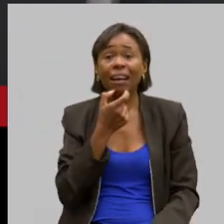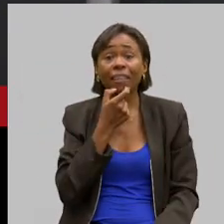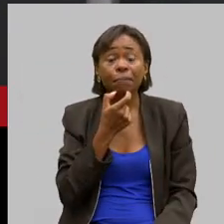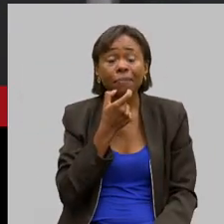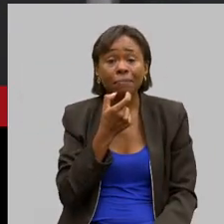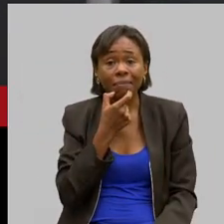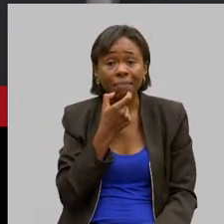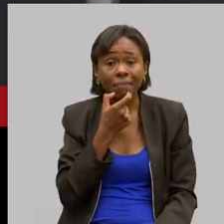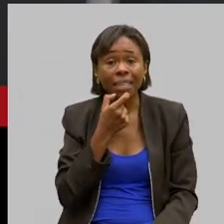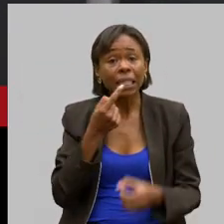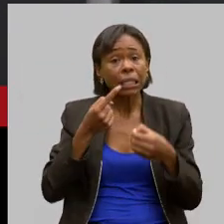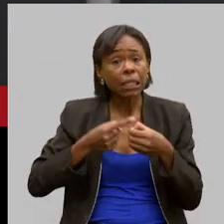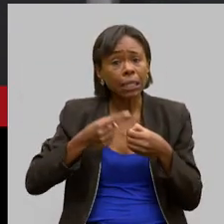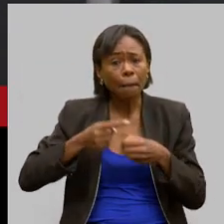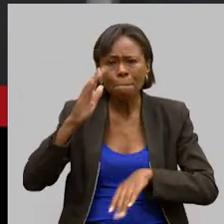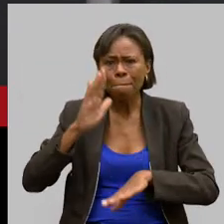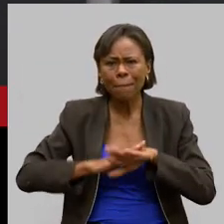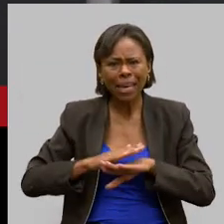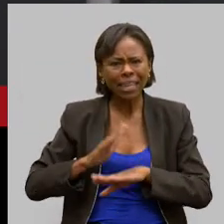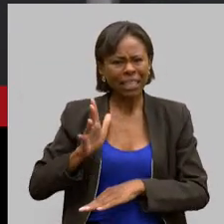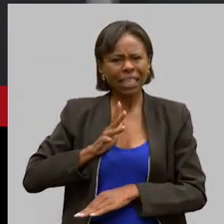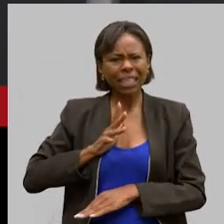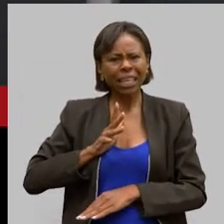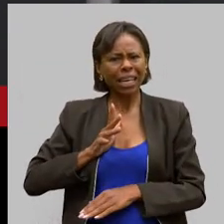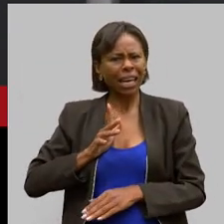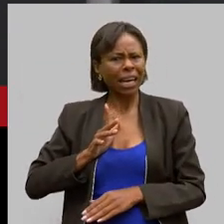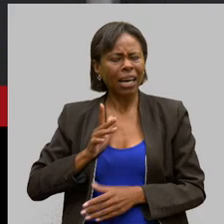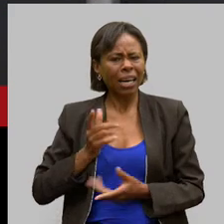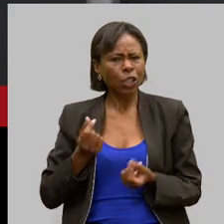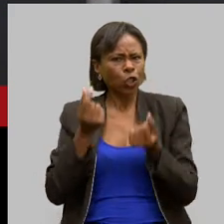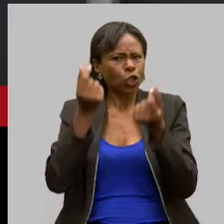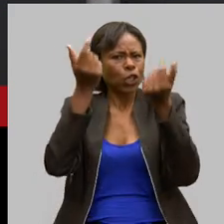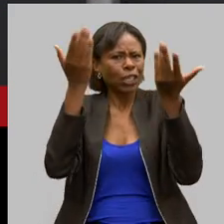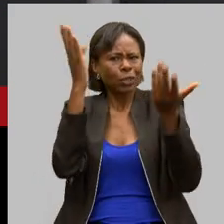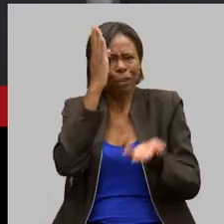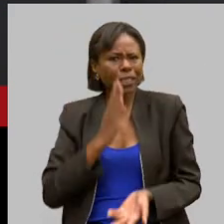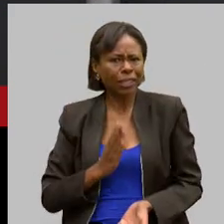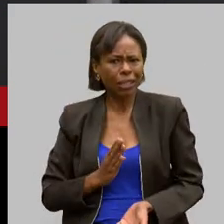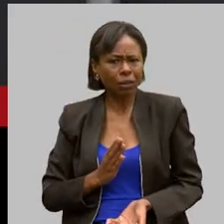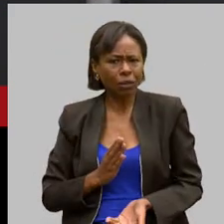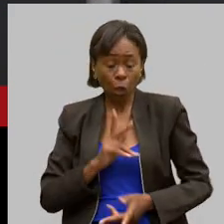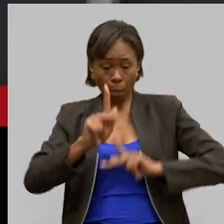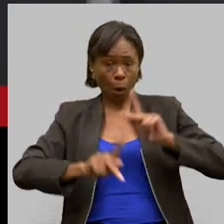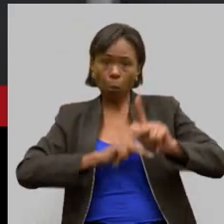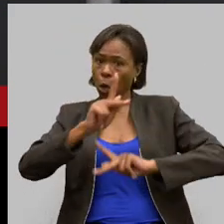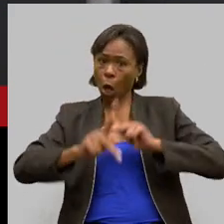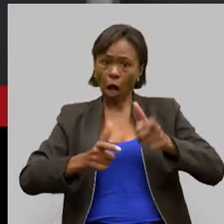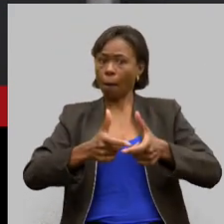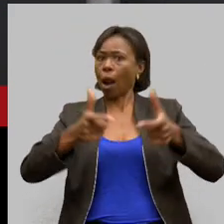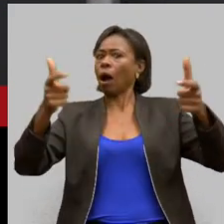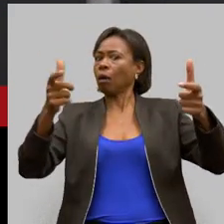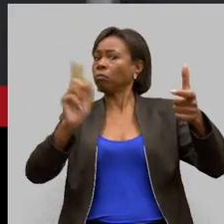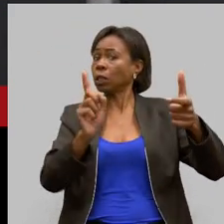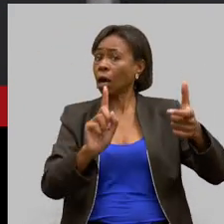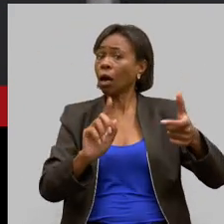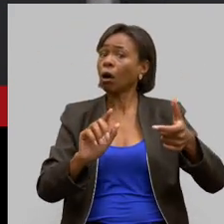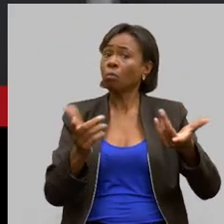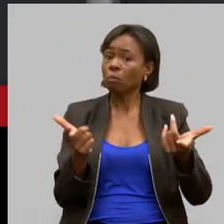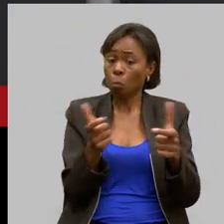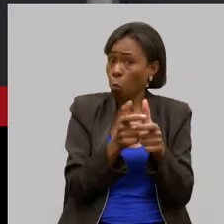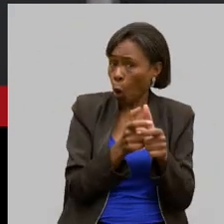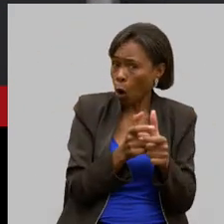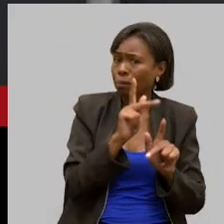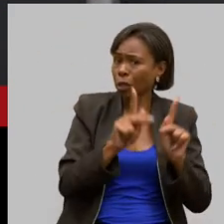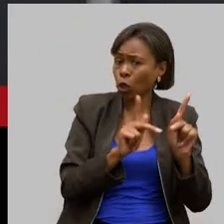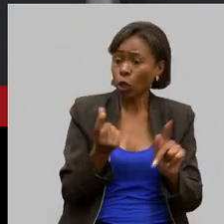ricas do Brasil e não é populosa a gente tá falando de uma cidade que tem 111.000 habitantes é muito dinheiro para pouca gente e